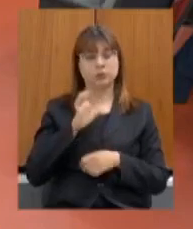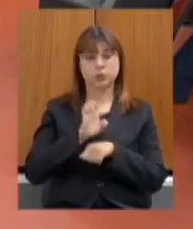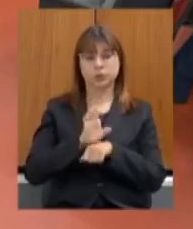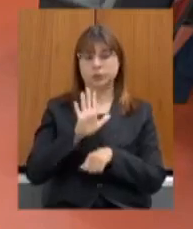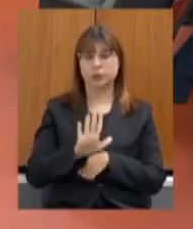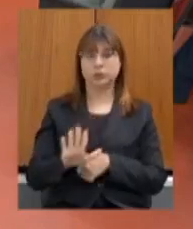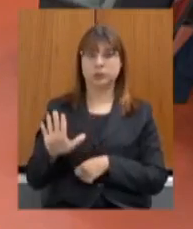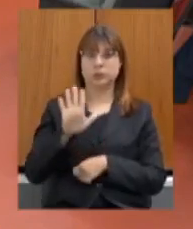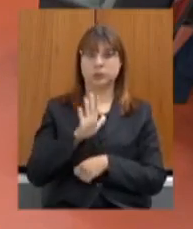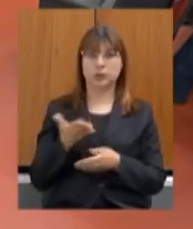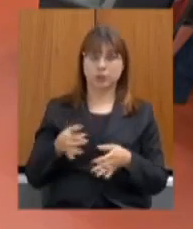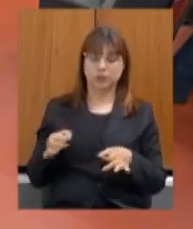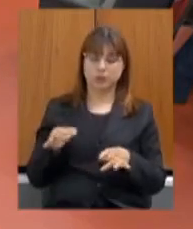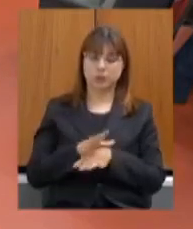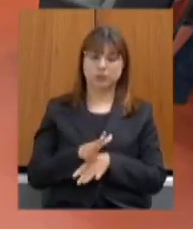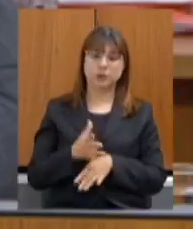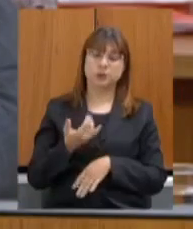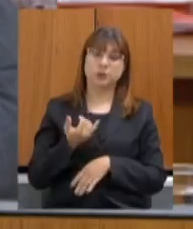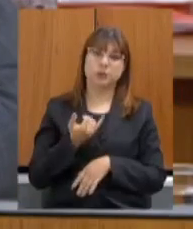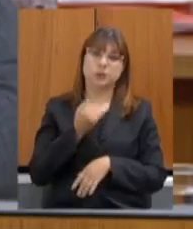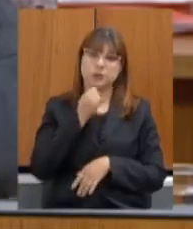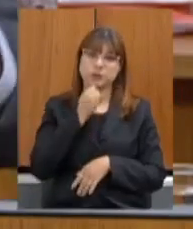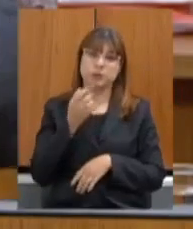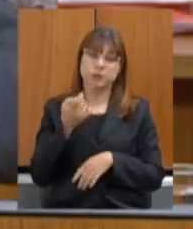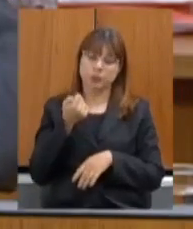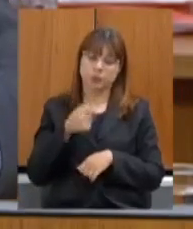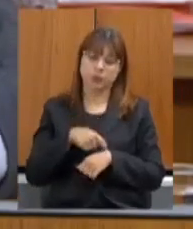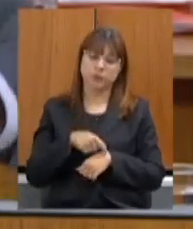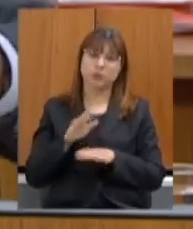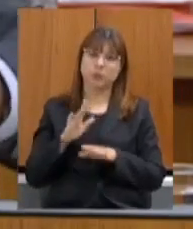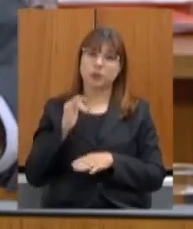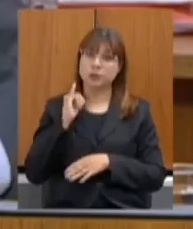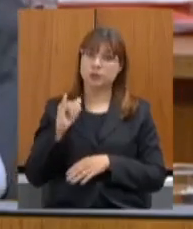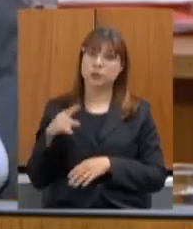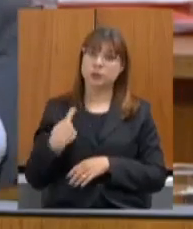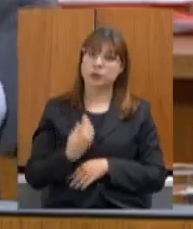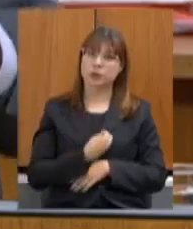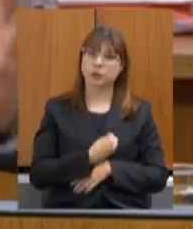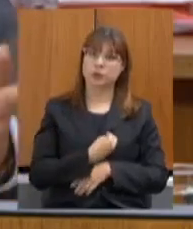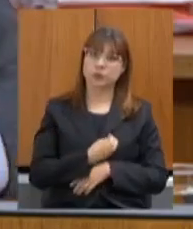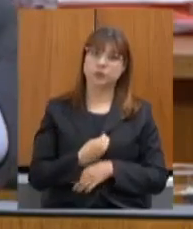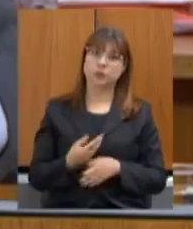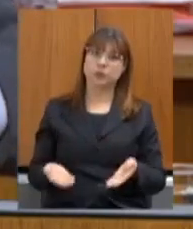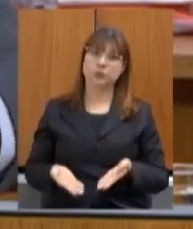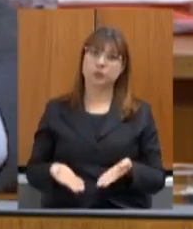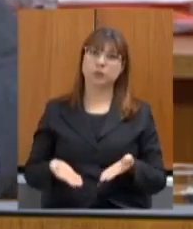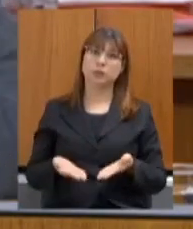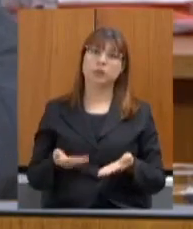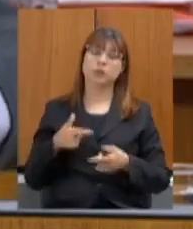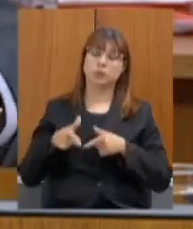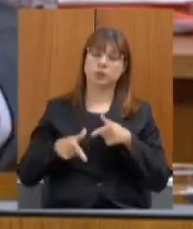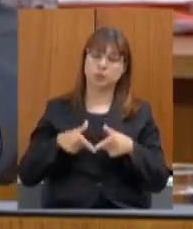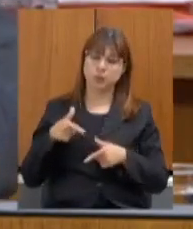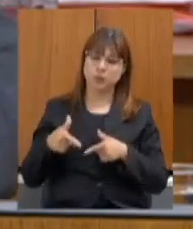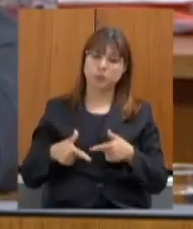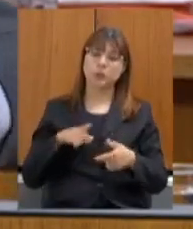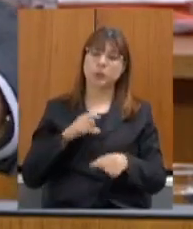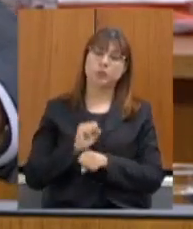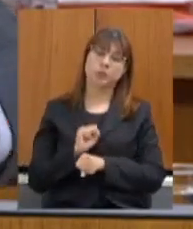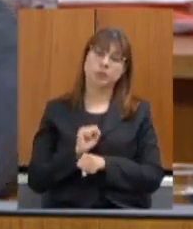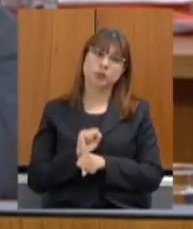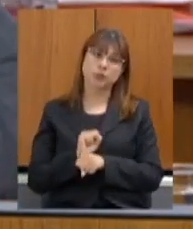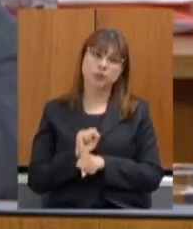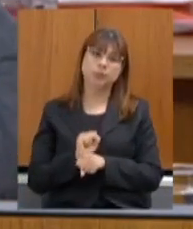Então, encerrando, lamento seu tempo curto, mas para dizer que estamos vivendo numa sintonia de muito trabalho, de muita esperança, de muita